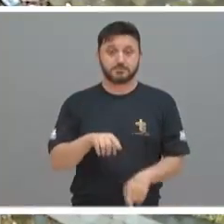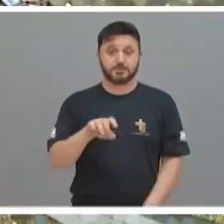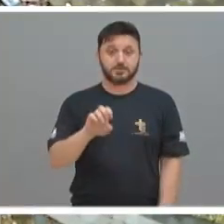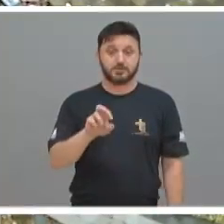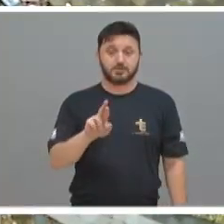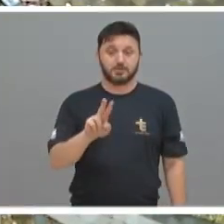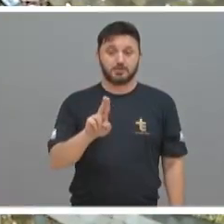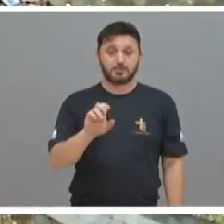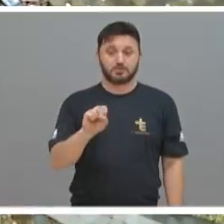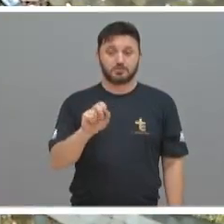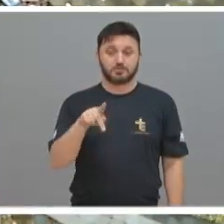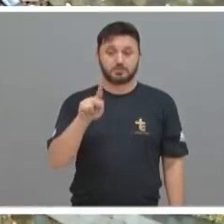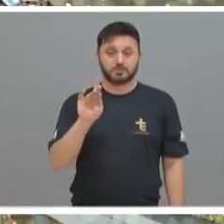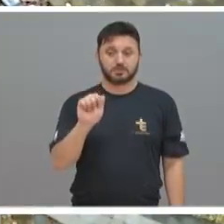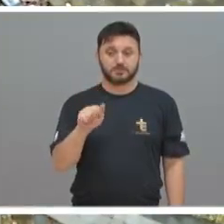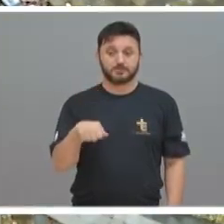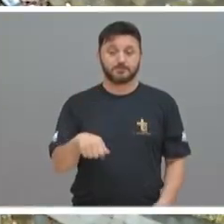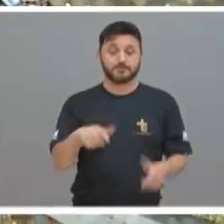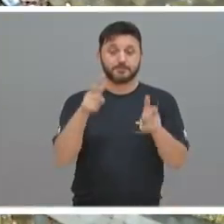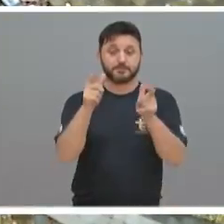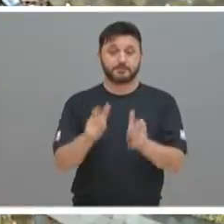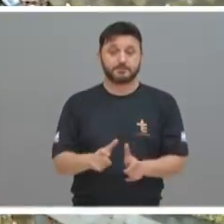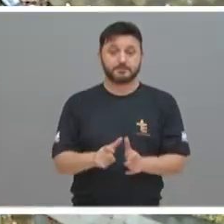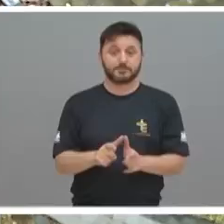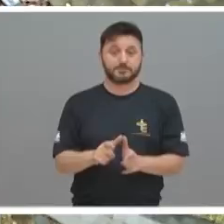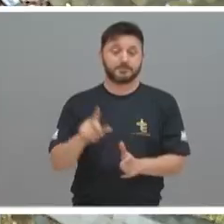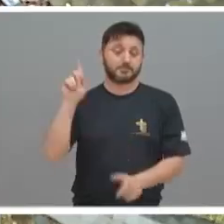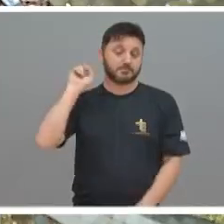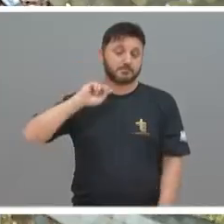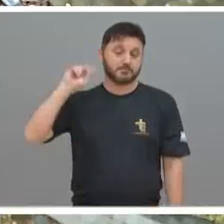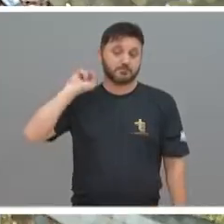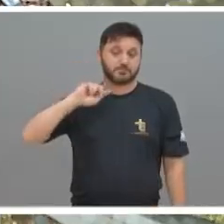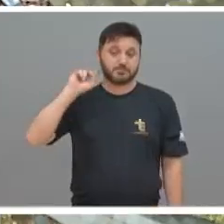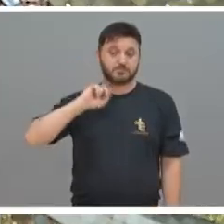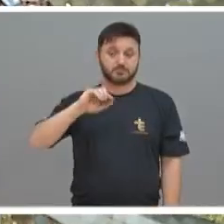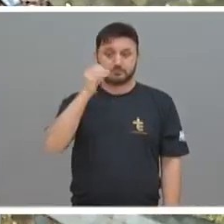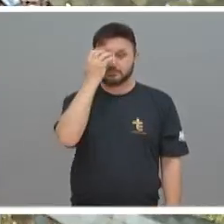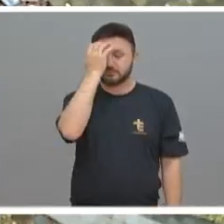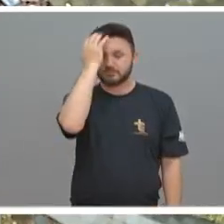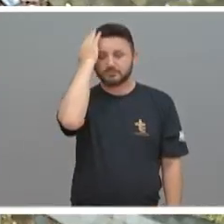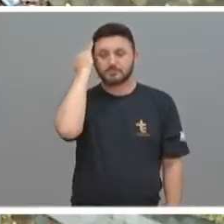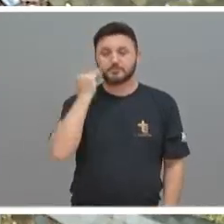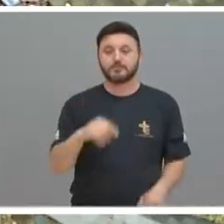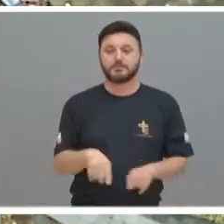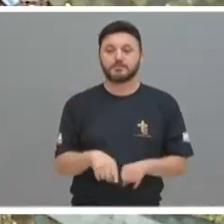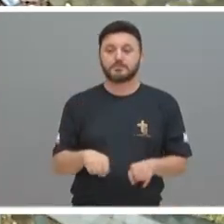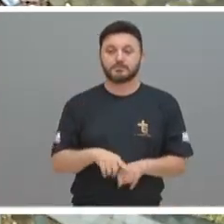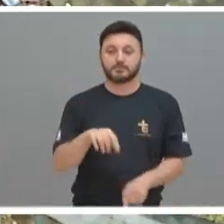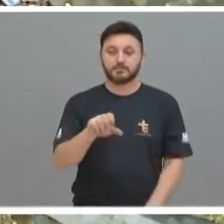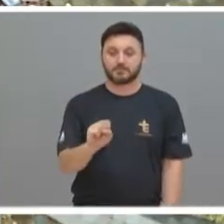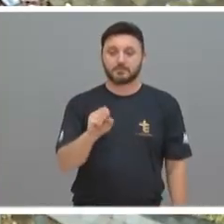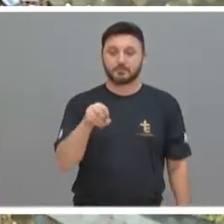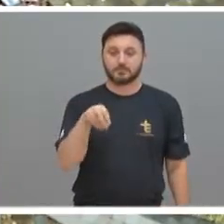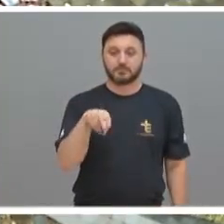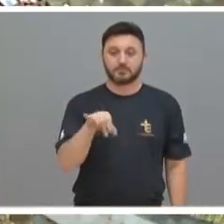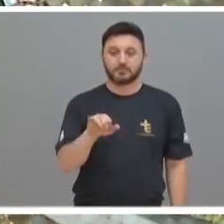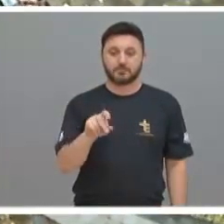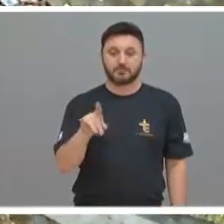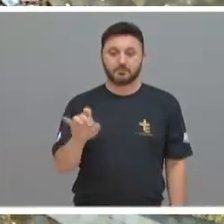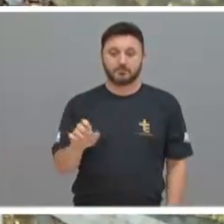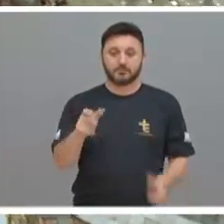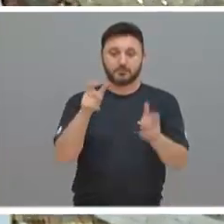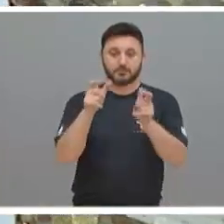Eliusca Nathalie Rodrigues Costa, de Espinosa, Minas Gerais; e Soneide Mamed Diniz, de